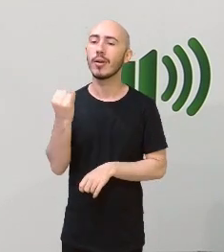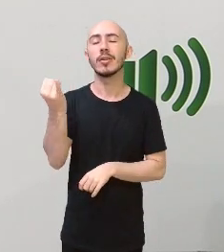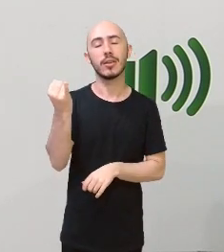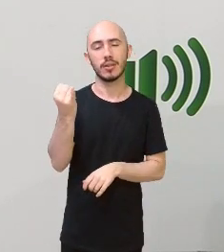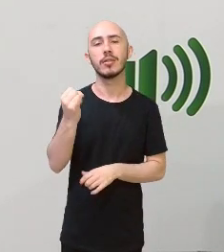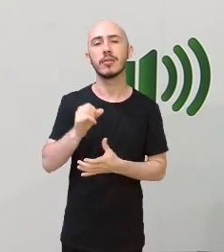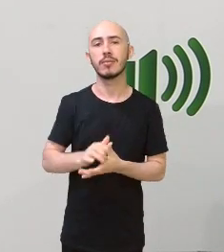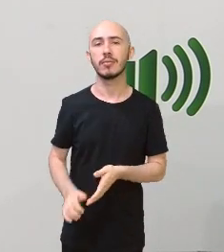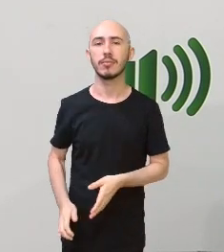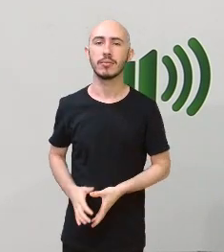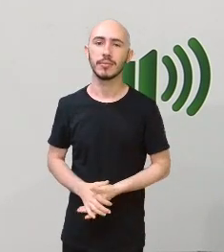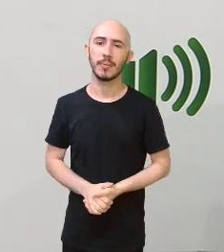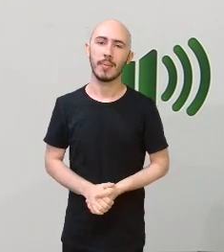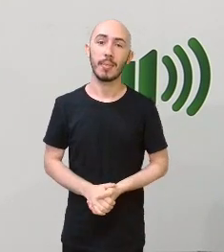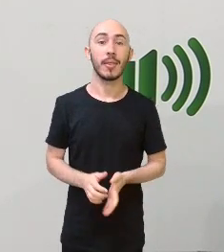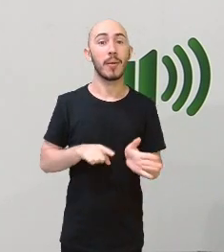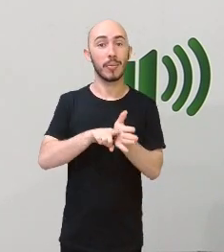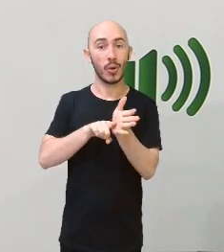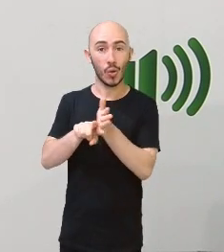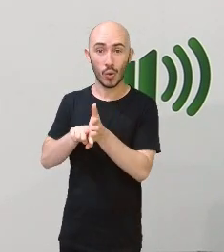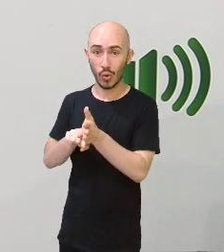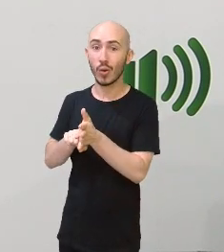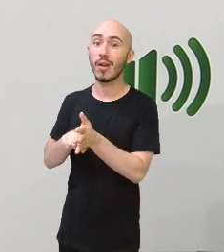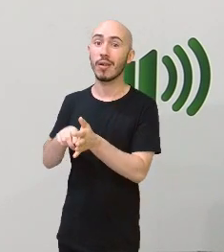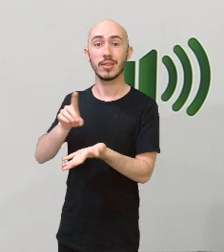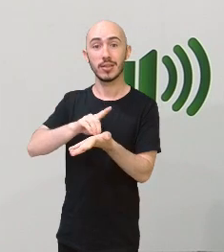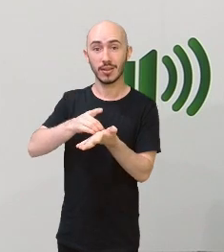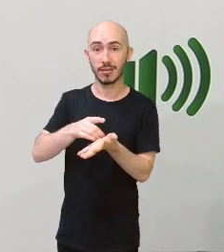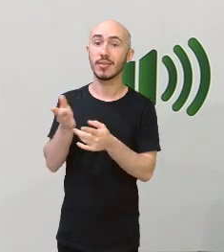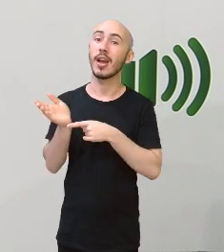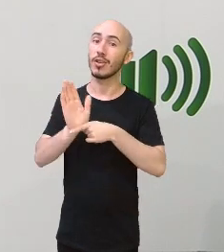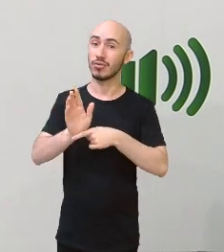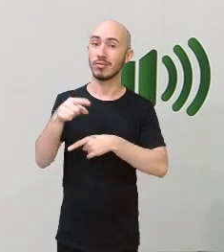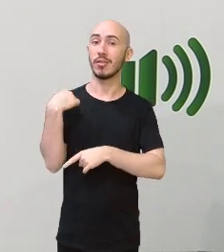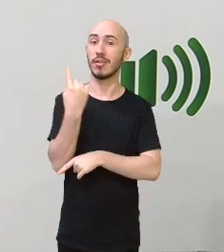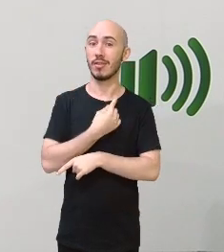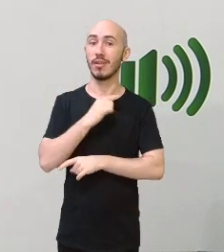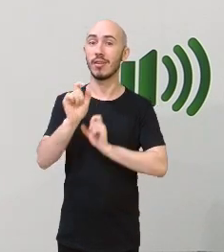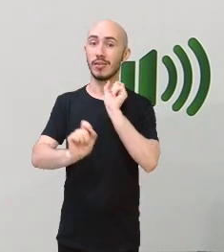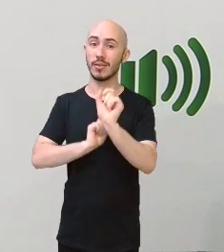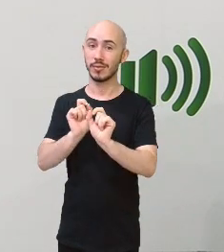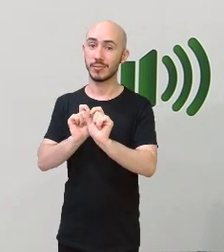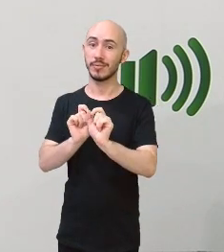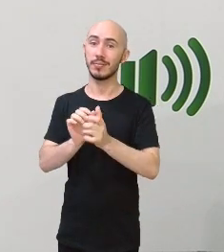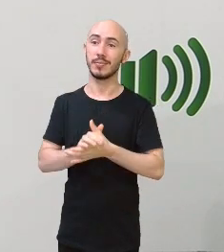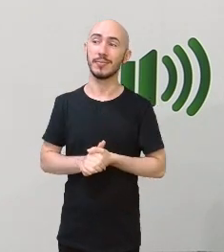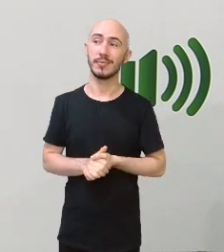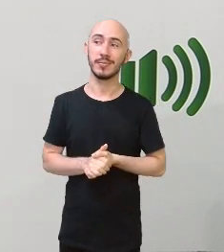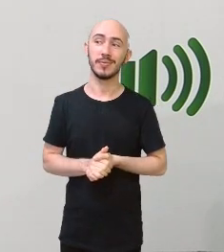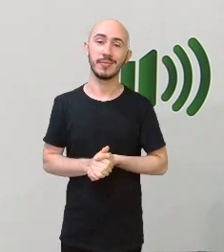essencial. Pesquisa no dicionário vai ajudar a gente a